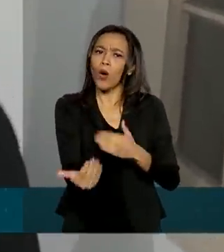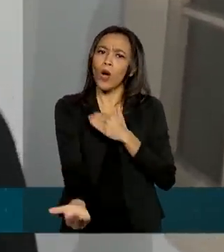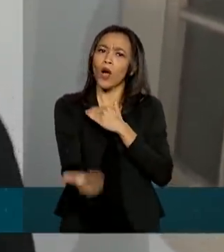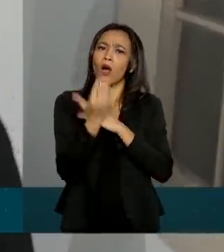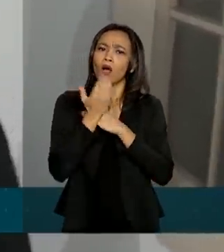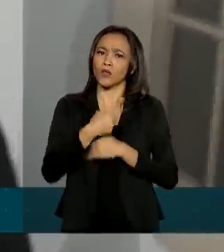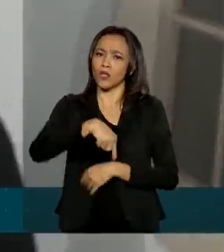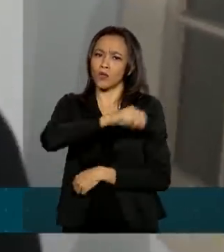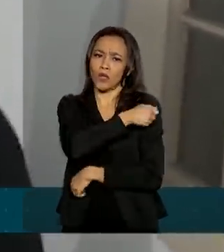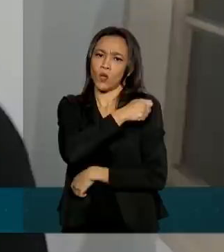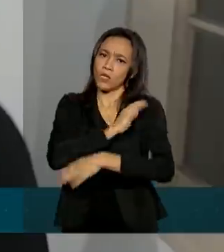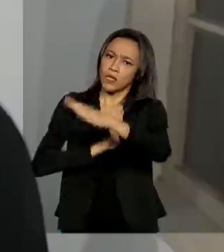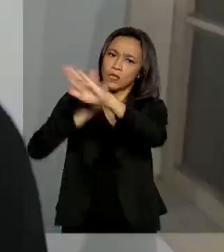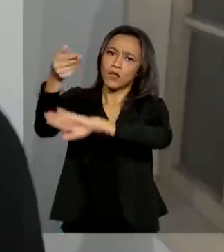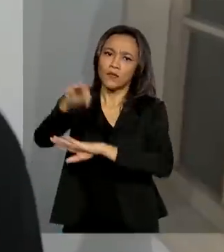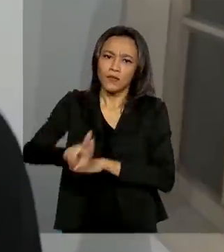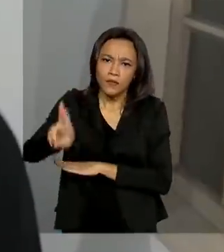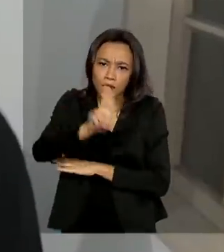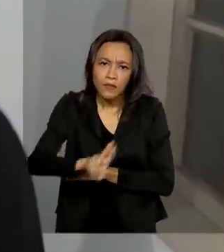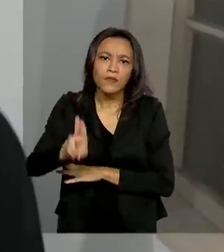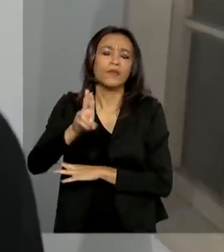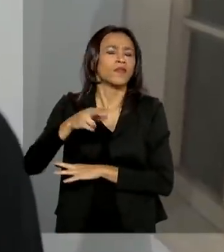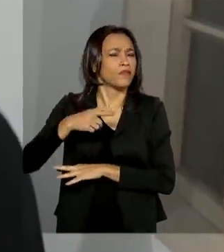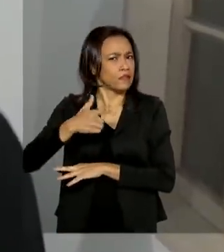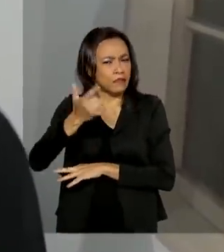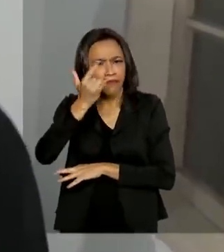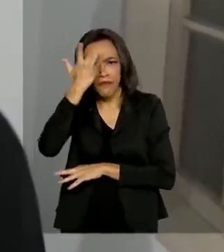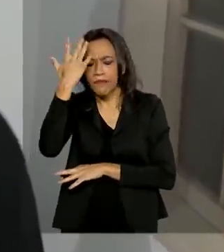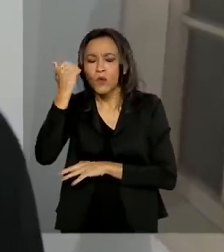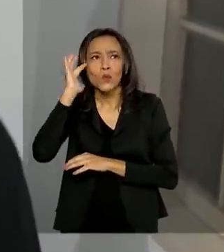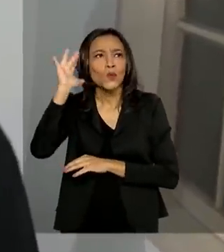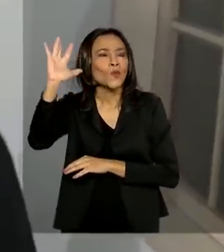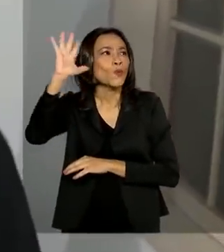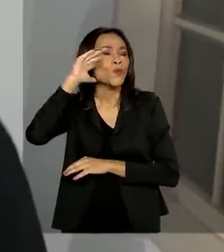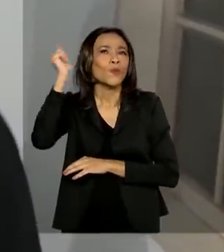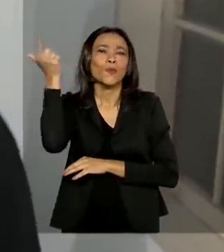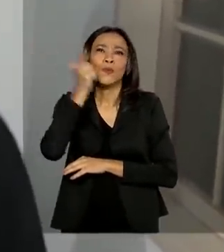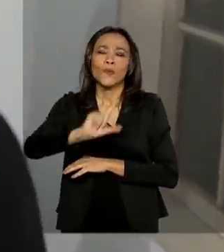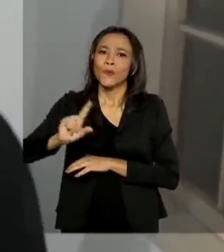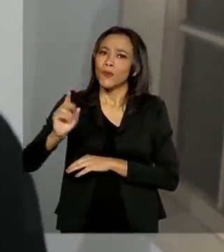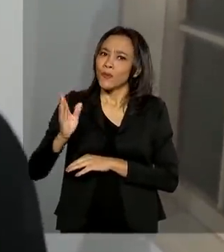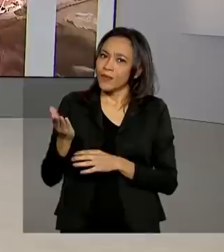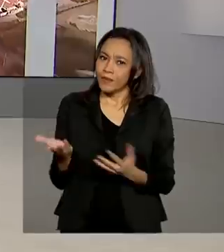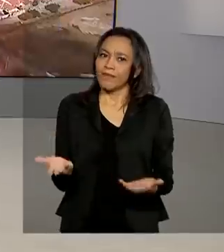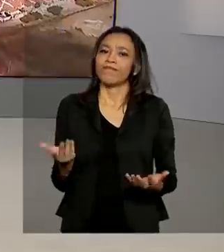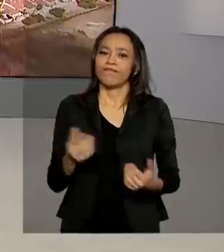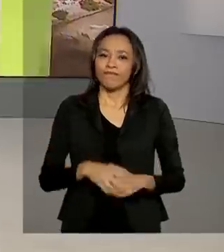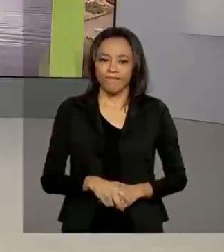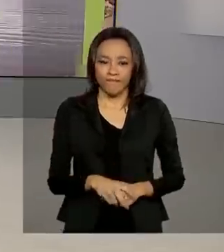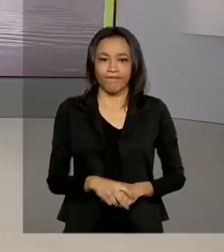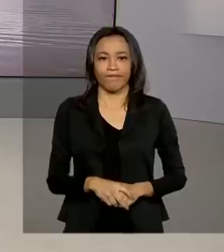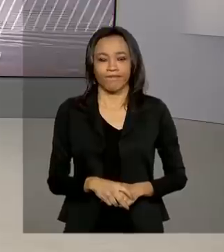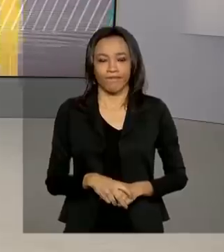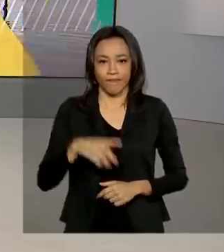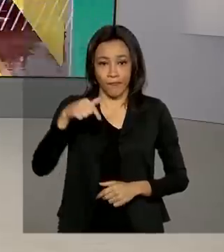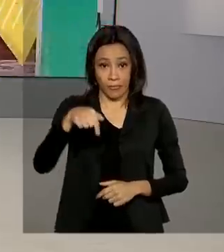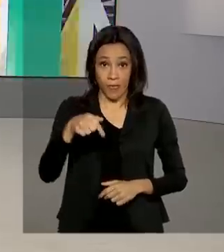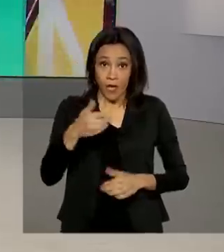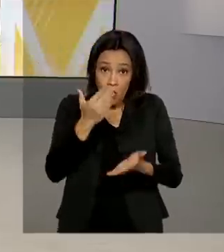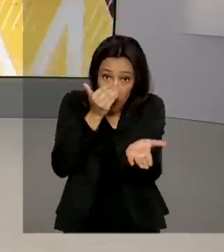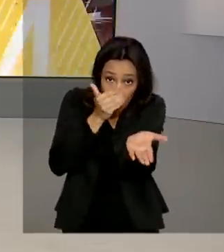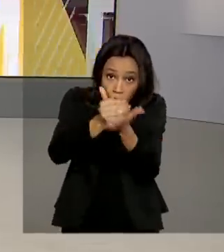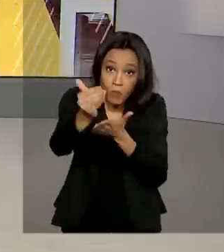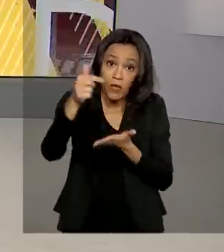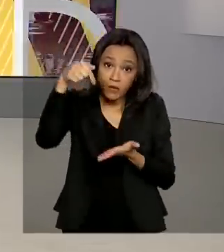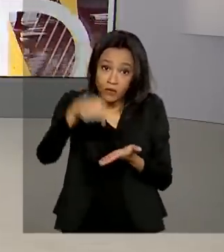faculdades e vai facilitar muito o sonho que todos nós temos de fazer o ensino superior. A implementação do